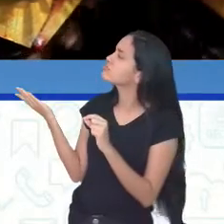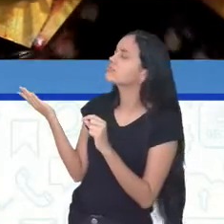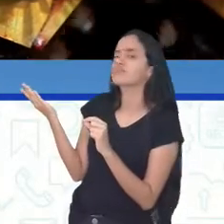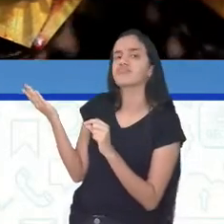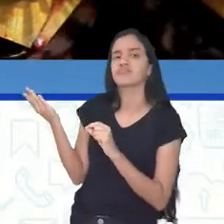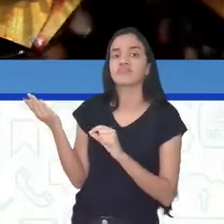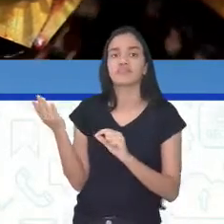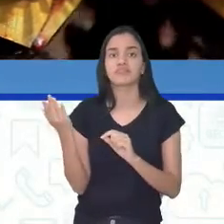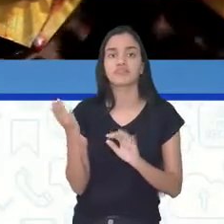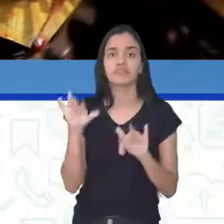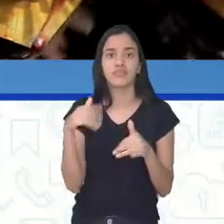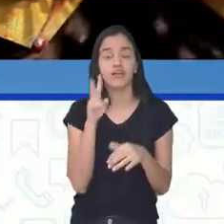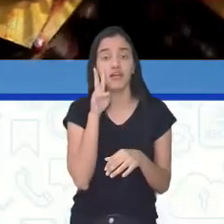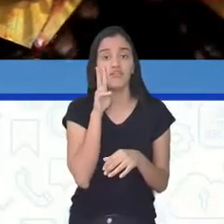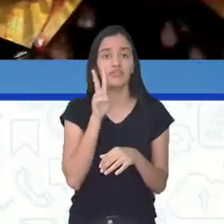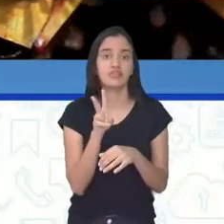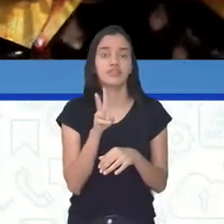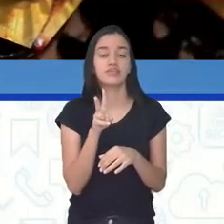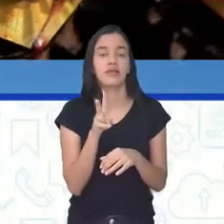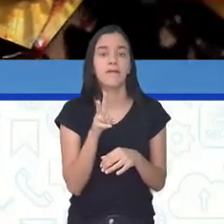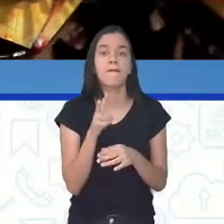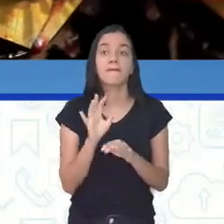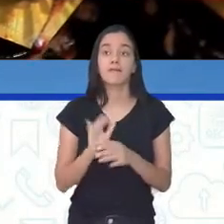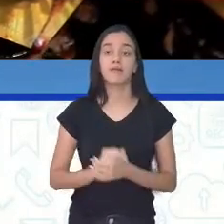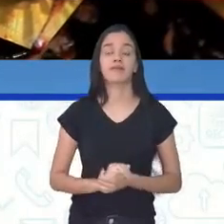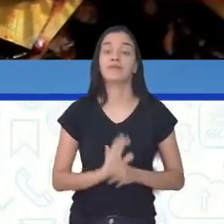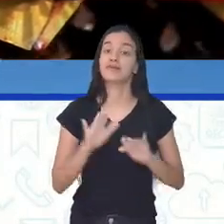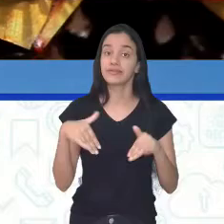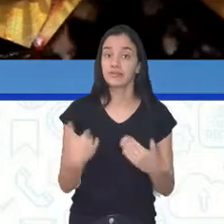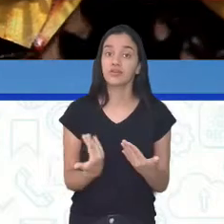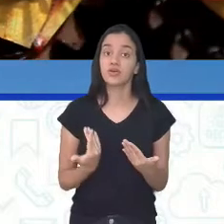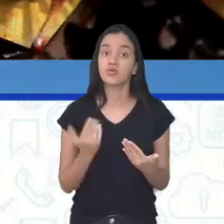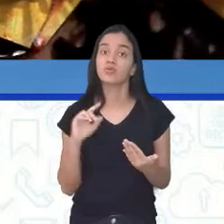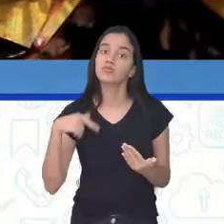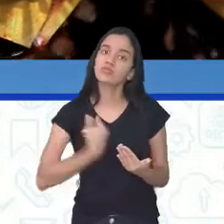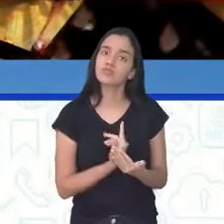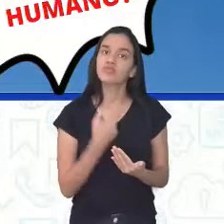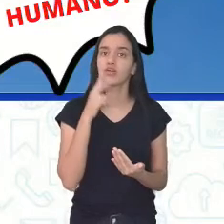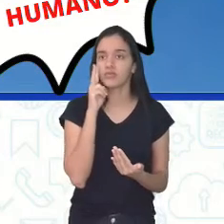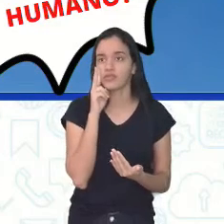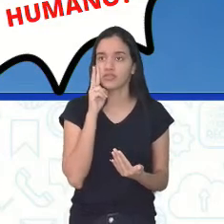está vendo em relação a essa engrenagem? Então, a gente vai ver aqui